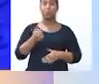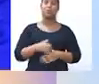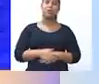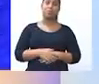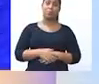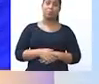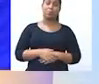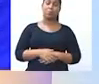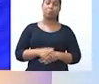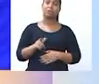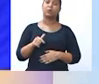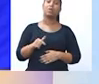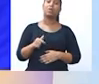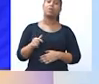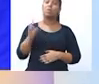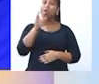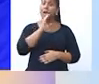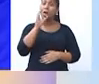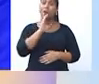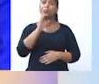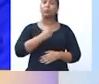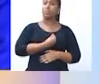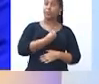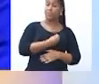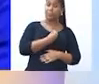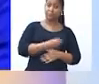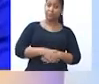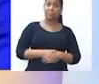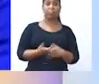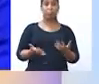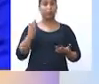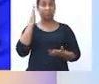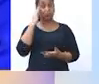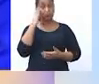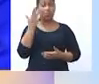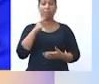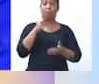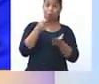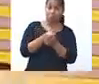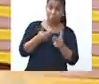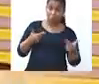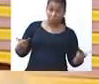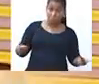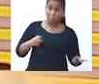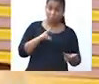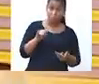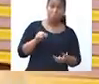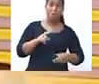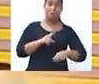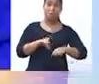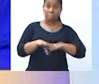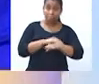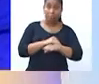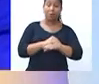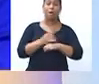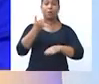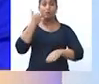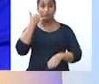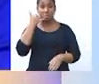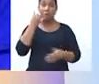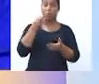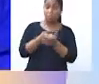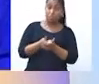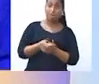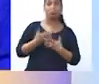produtos, que é o imediatismo da vida com o adolescente. Isso, né? Né? Eu quero saber, eu vou conseguir comprar alguma coisa com isso? Vou comprar o tênis? Vou comprar o celular? Não, então não